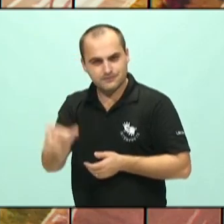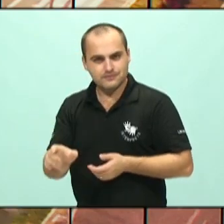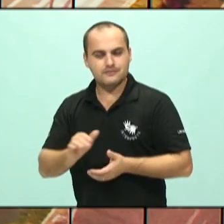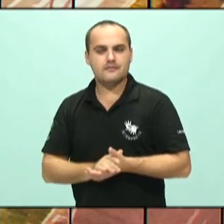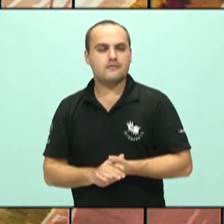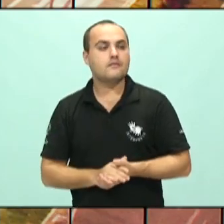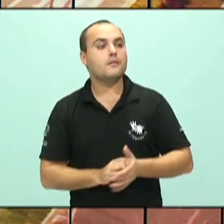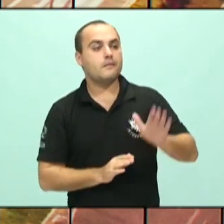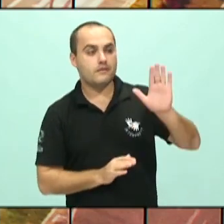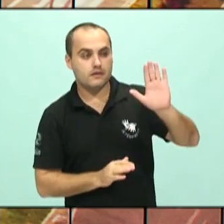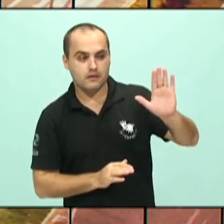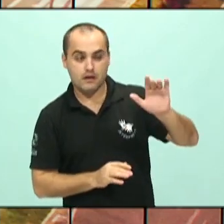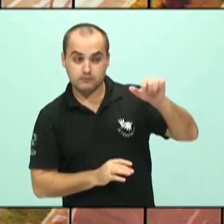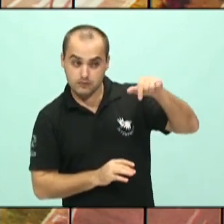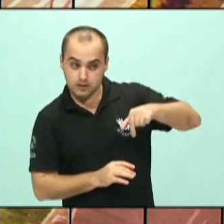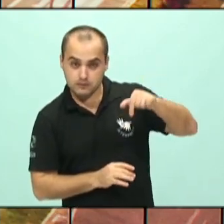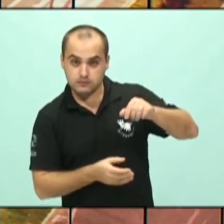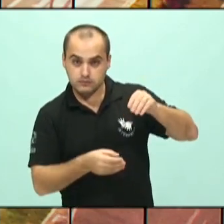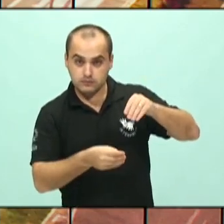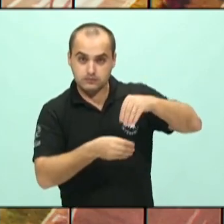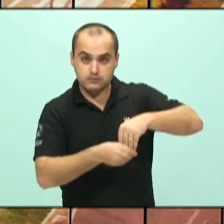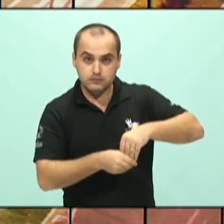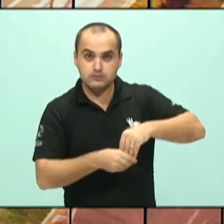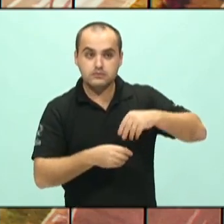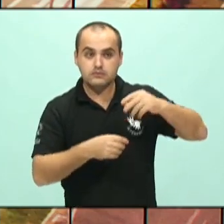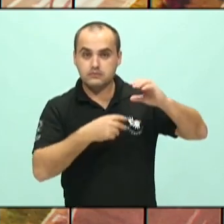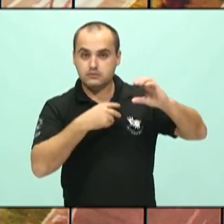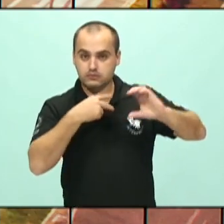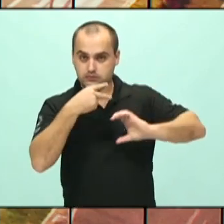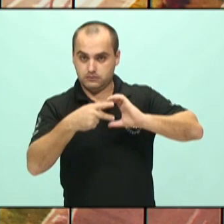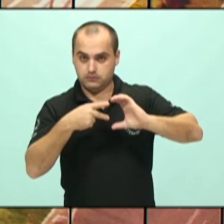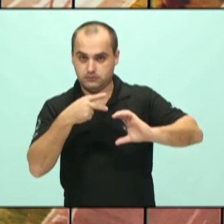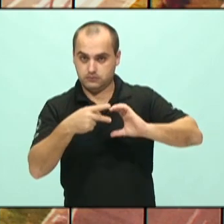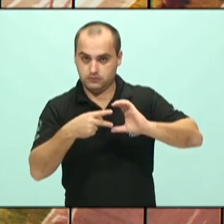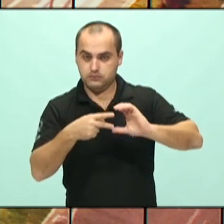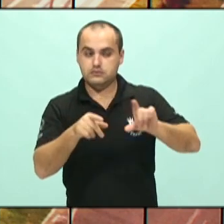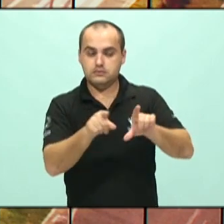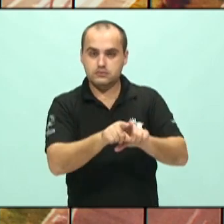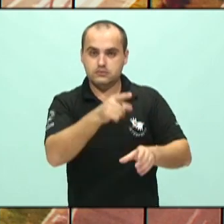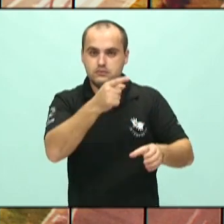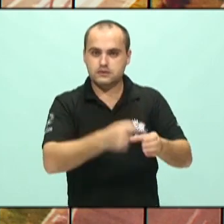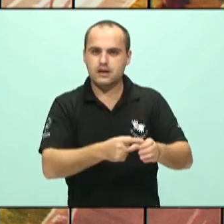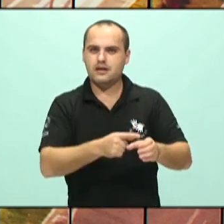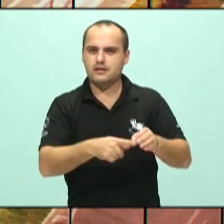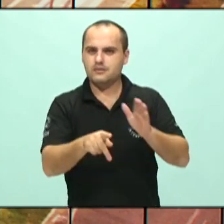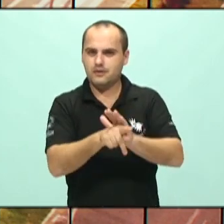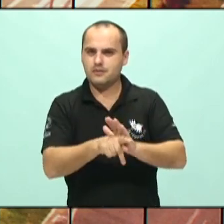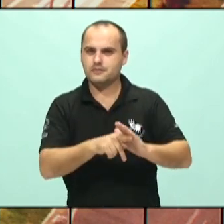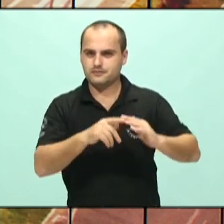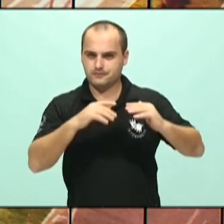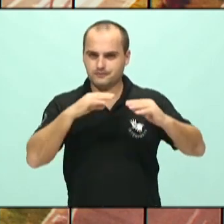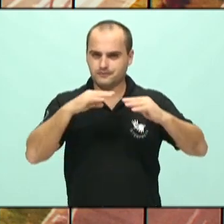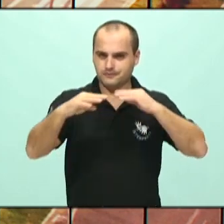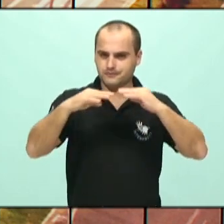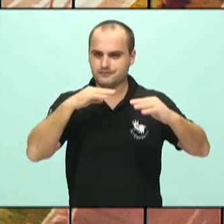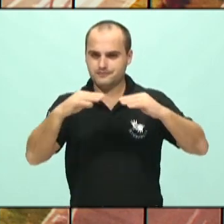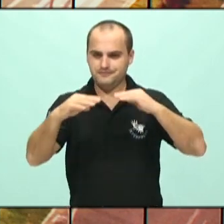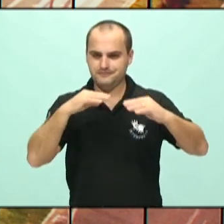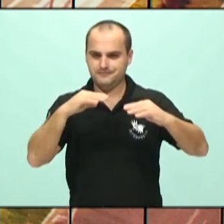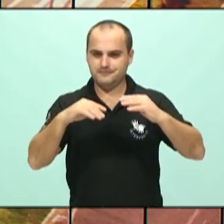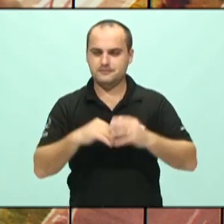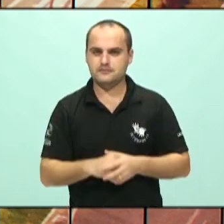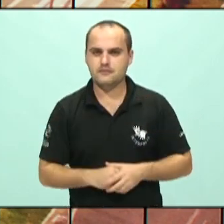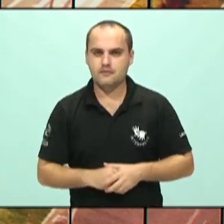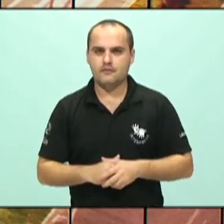aqui nesta Câmara de Vereadores, na nossa cidade, a questão da mobilidade urbana. O Executivo agora, inclusive, está